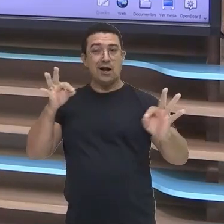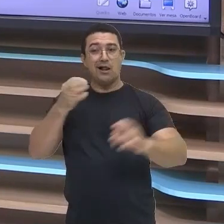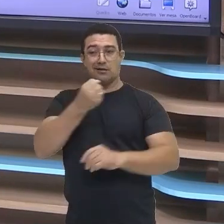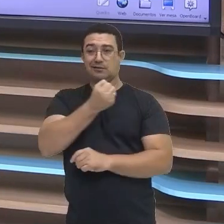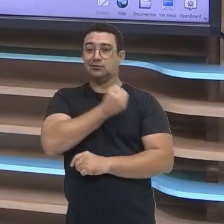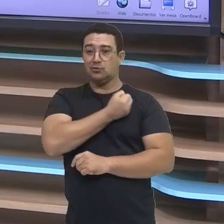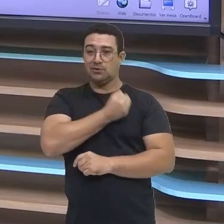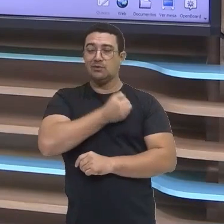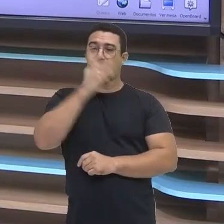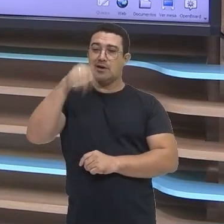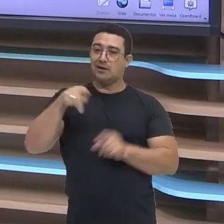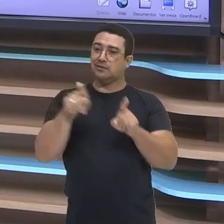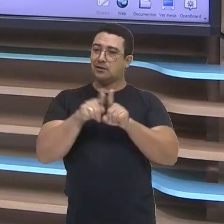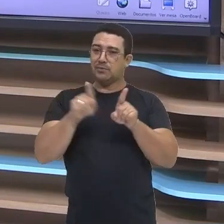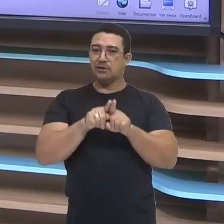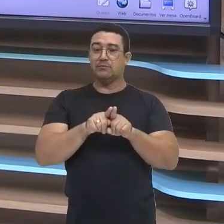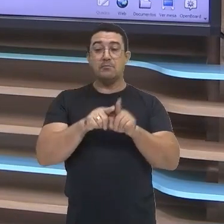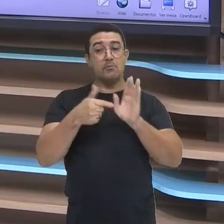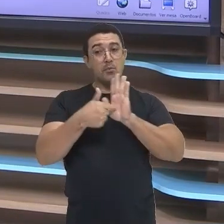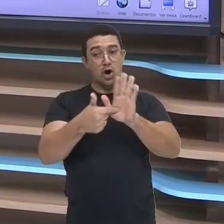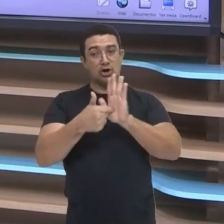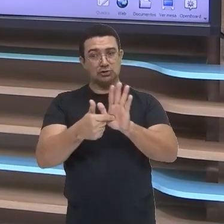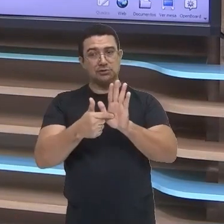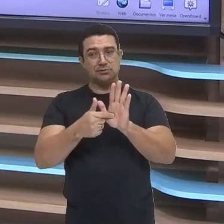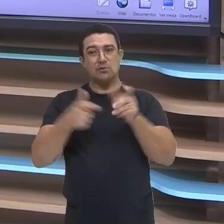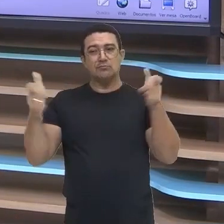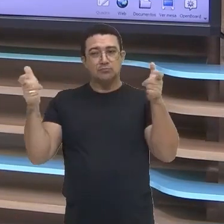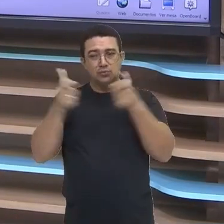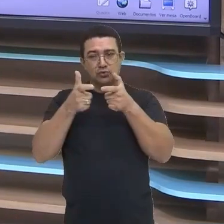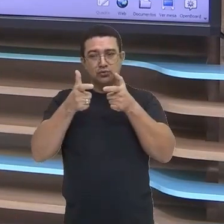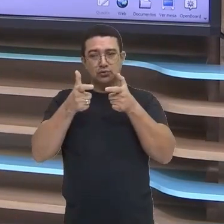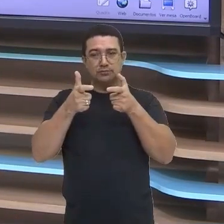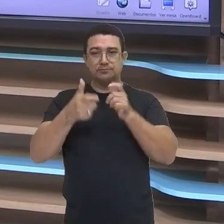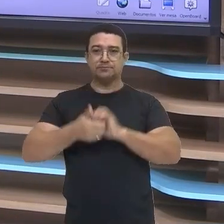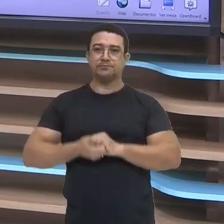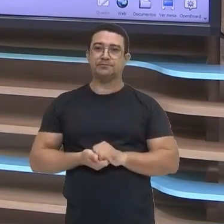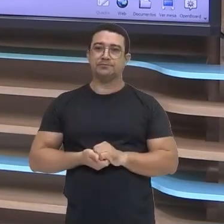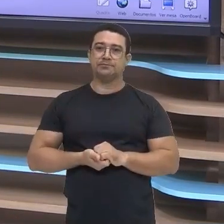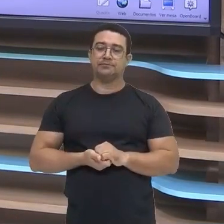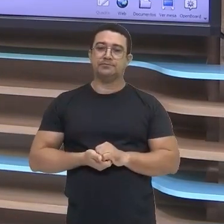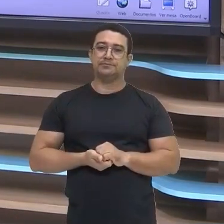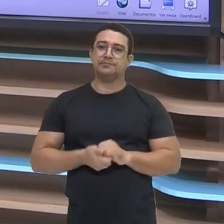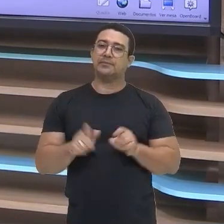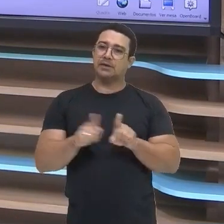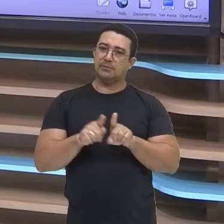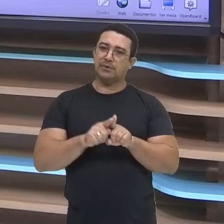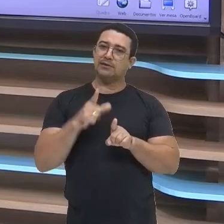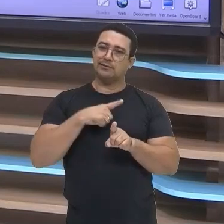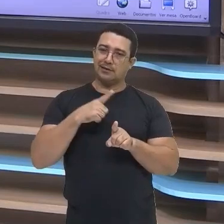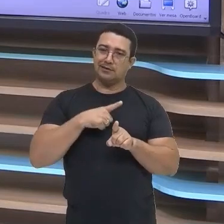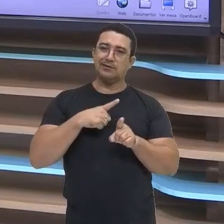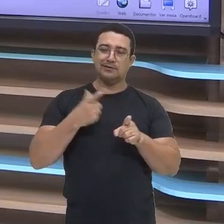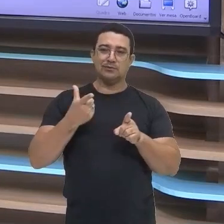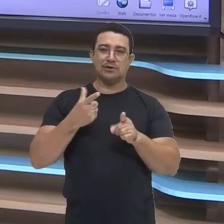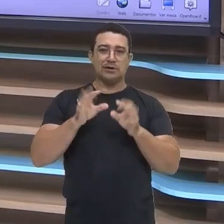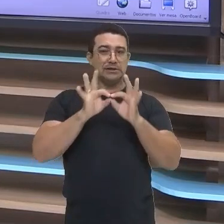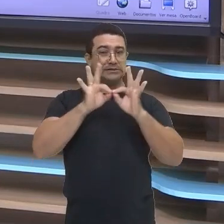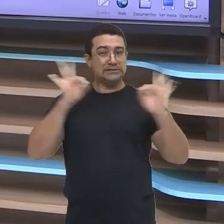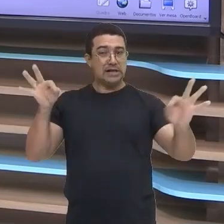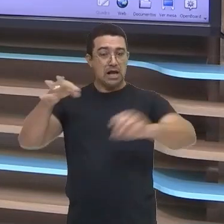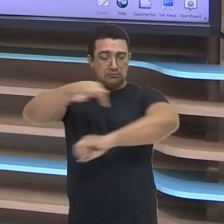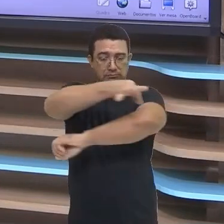é a única forma, não existe somente escala de redução. Existem também a escala